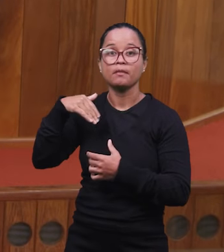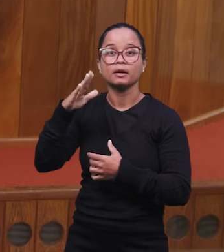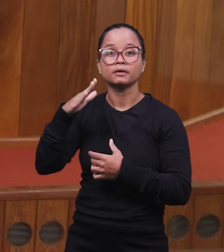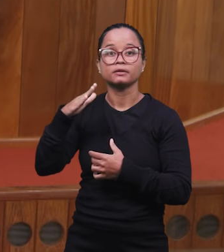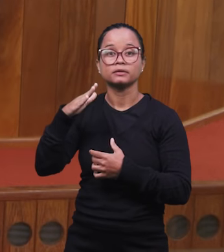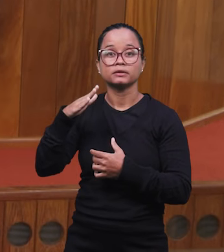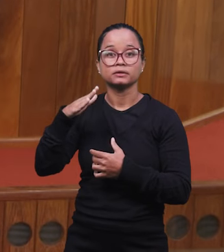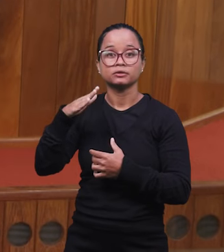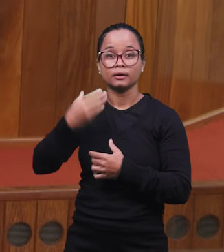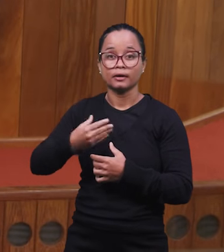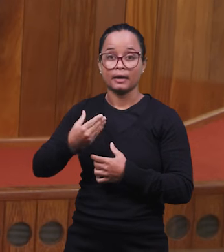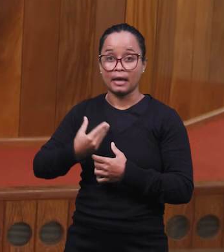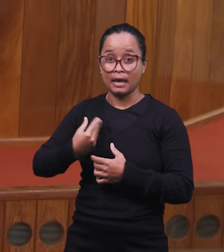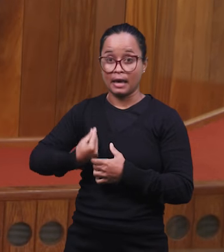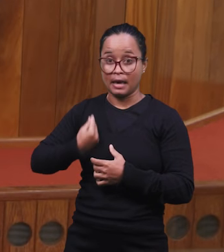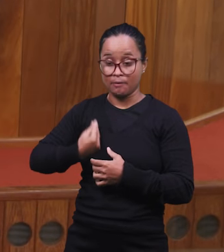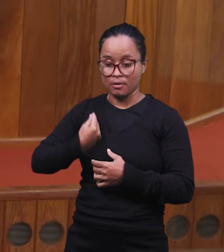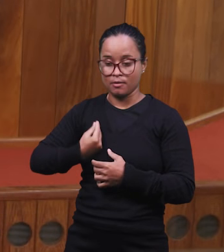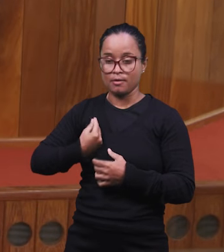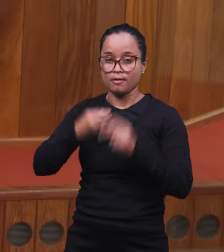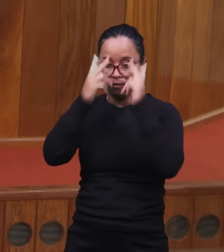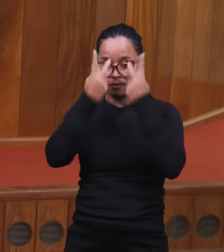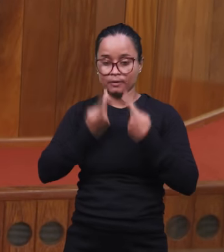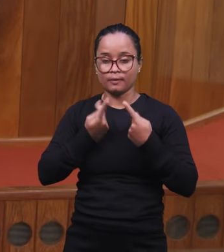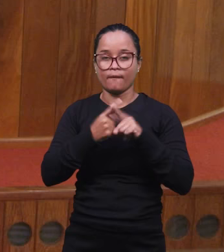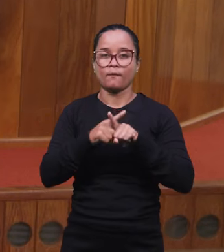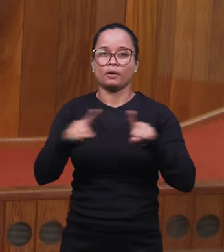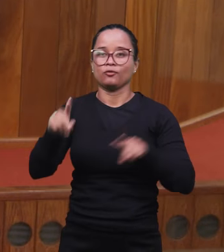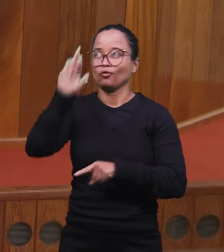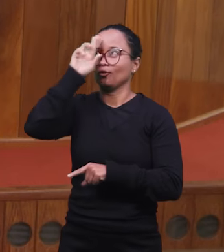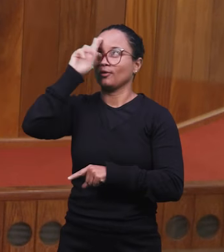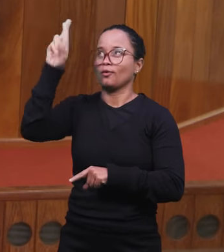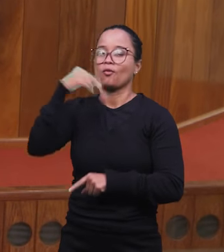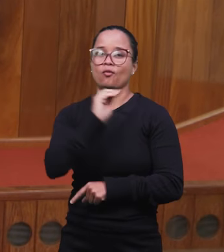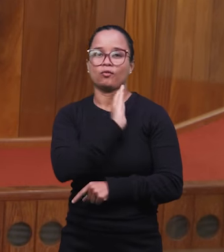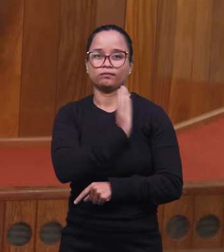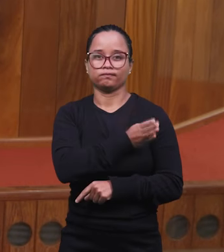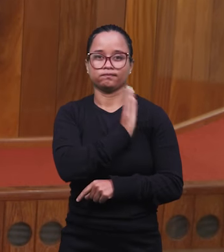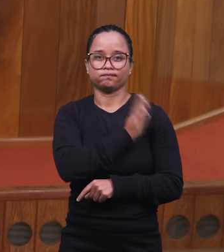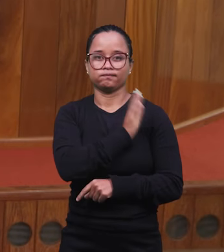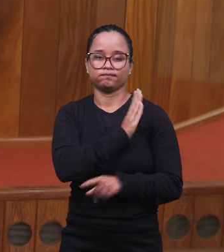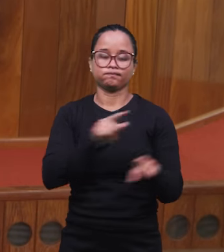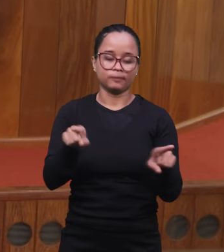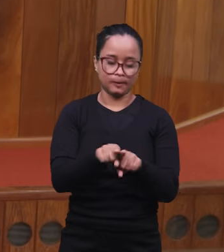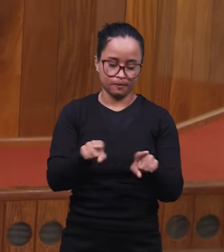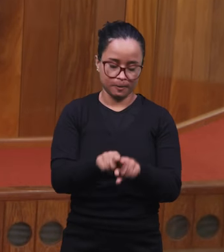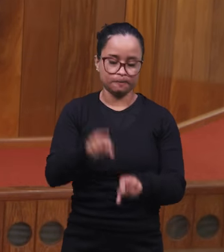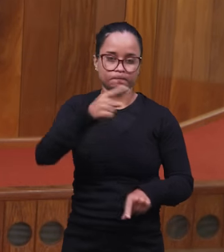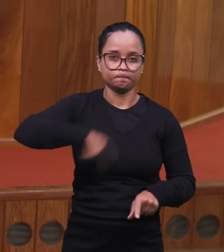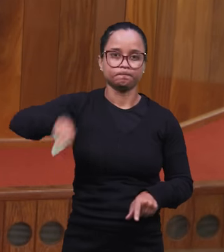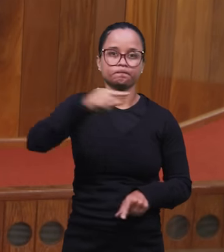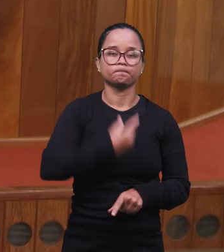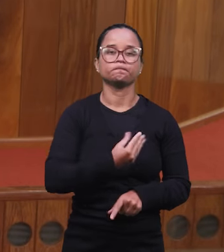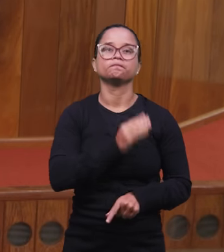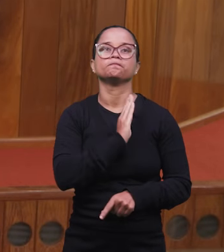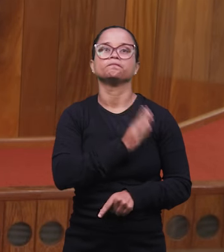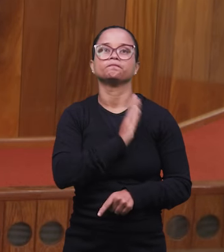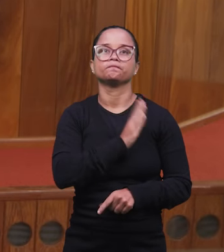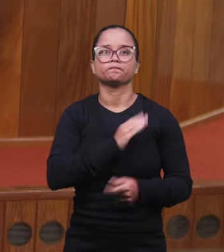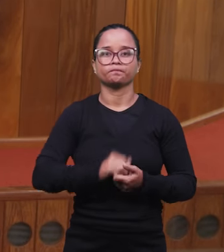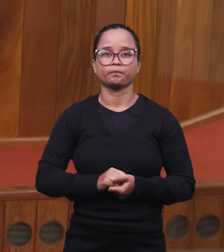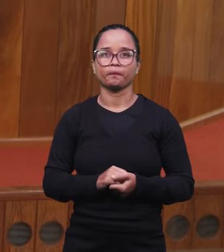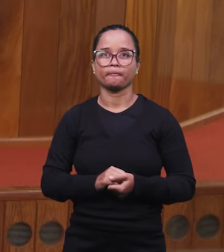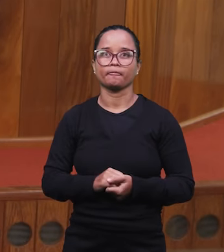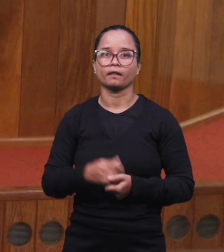presença humana, é a presença do Senhor em seus corações e nos nossos também. E eu